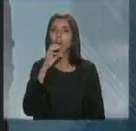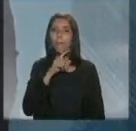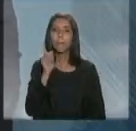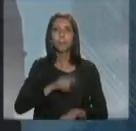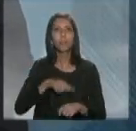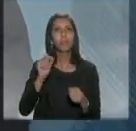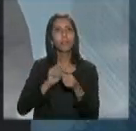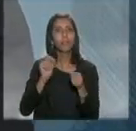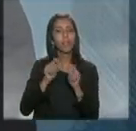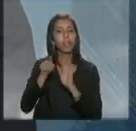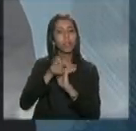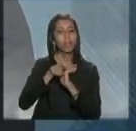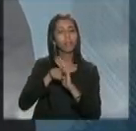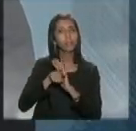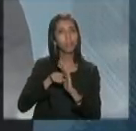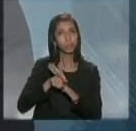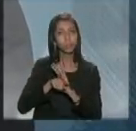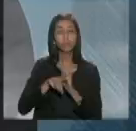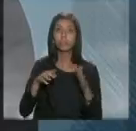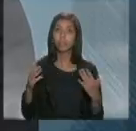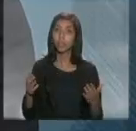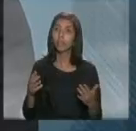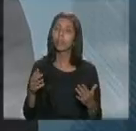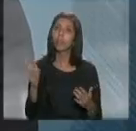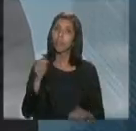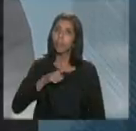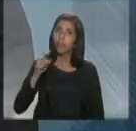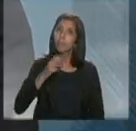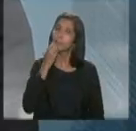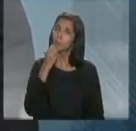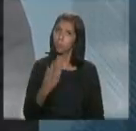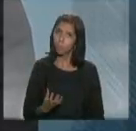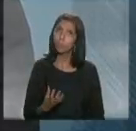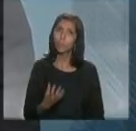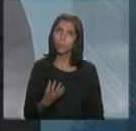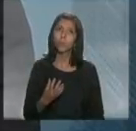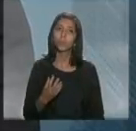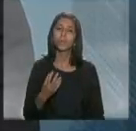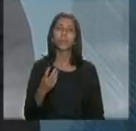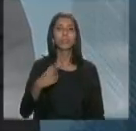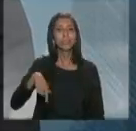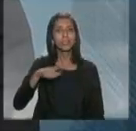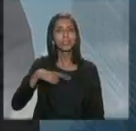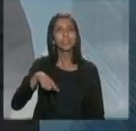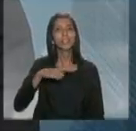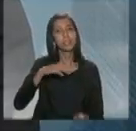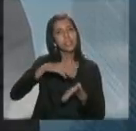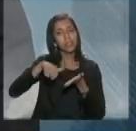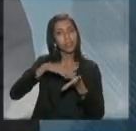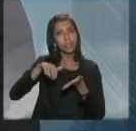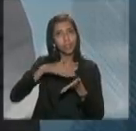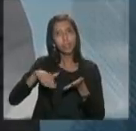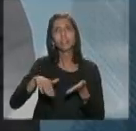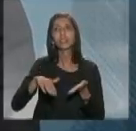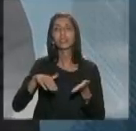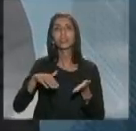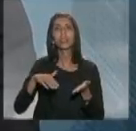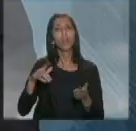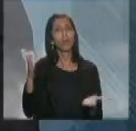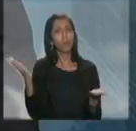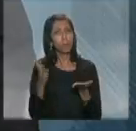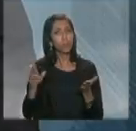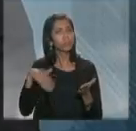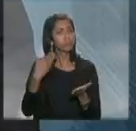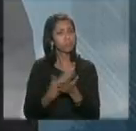ele mesmo fazia essas consultas na base dele. Então, isso foi muito bom, né, para a secretaria, né, está